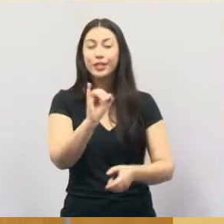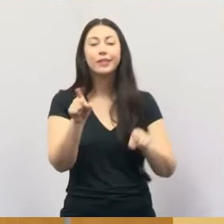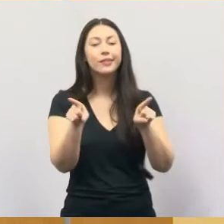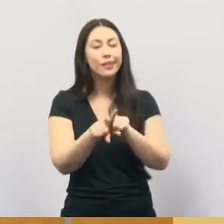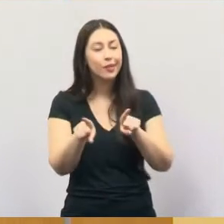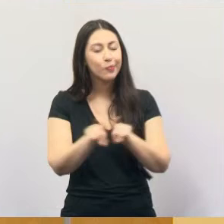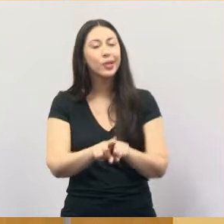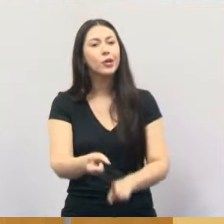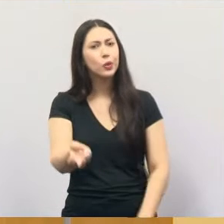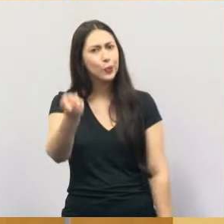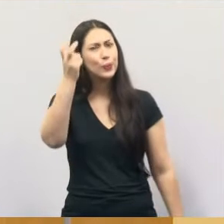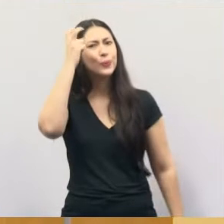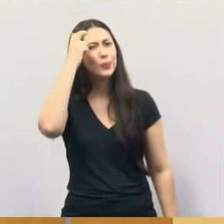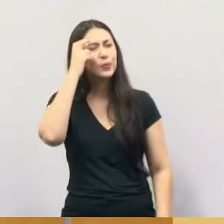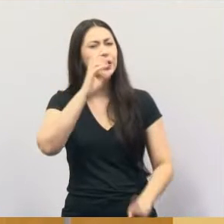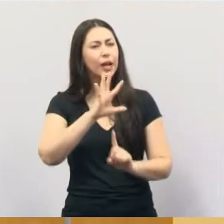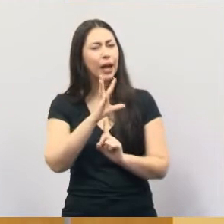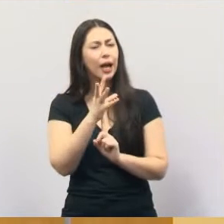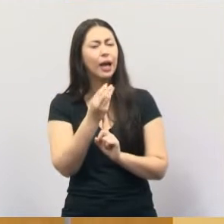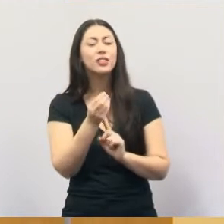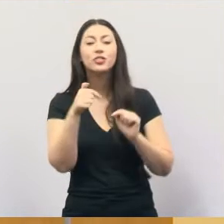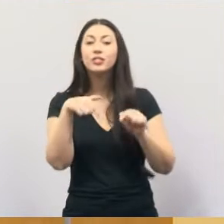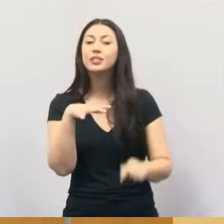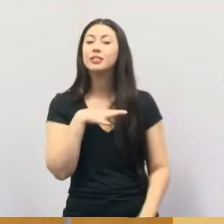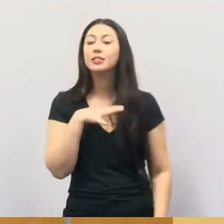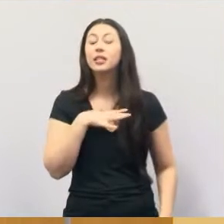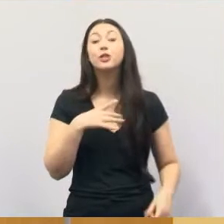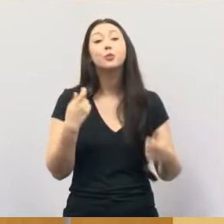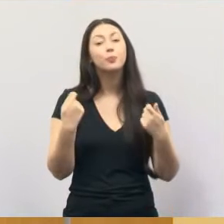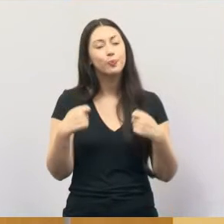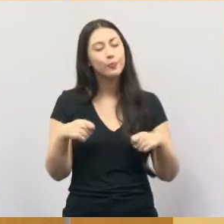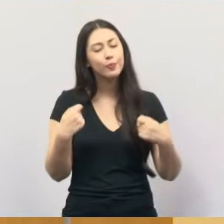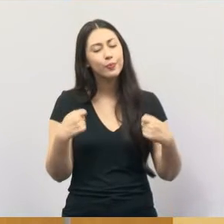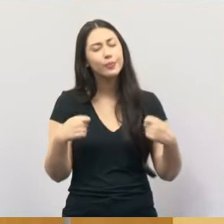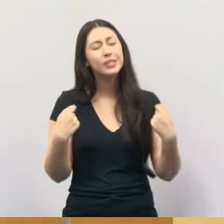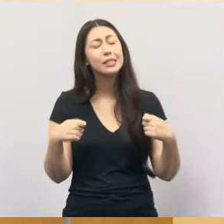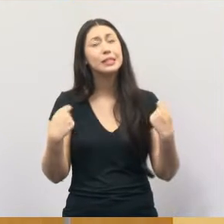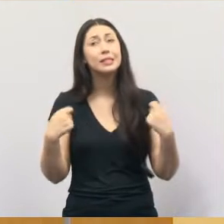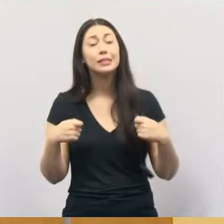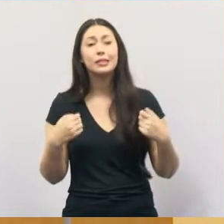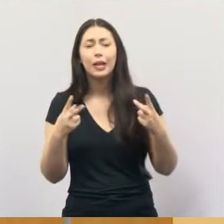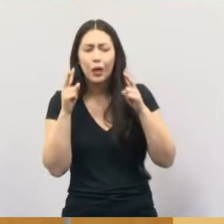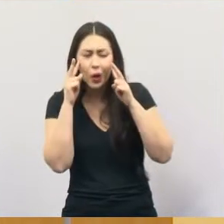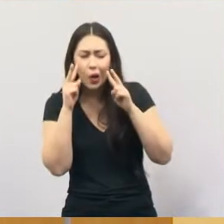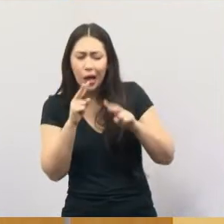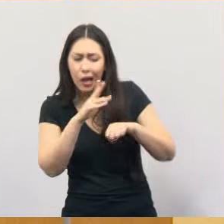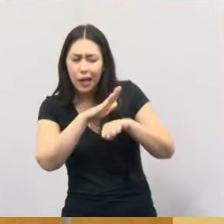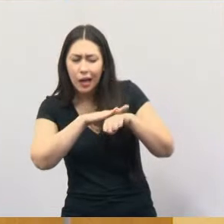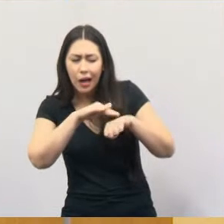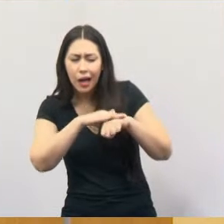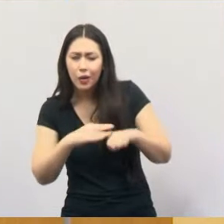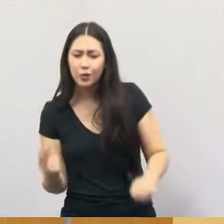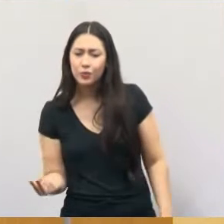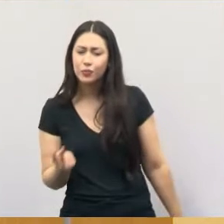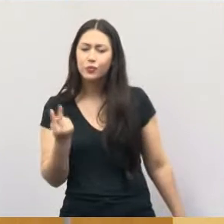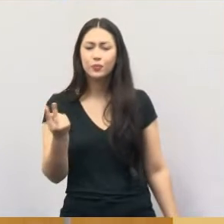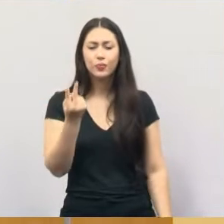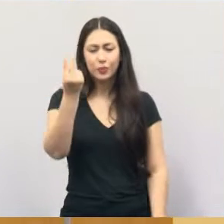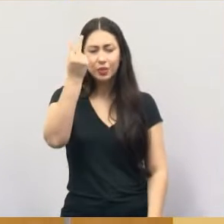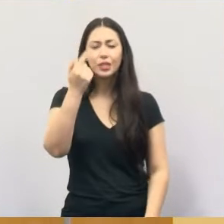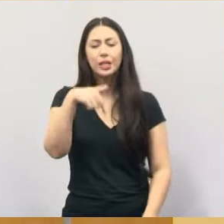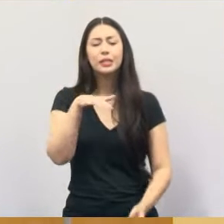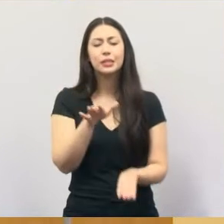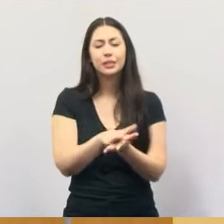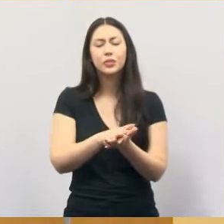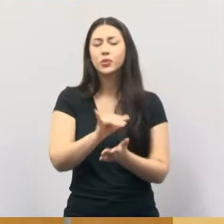é uma cultura, uma arte na nossa cidade, que precisa ser um pouquinho mais olhada com carinho na nossa cidade também,